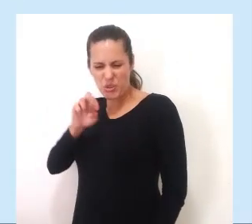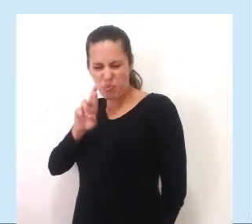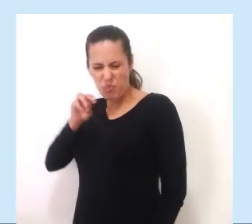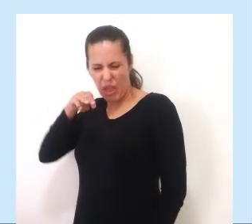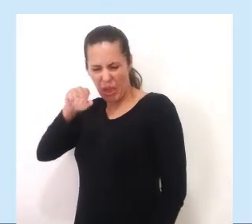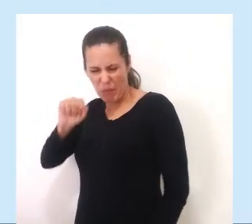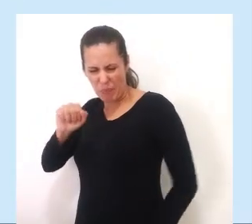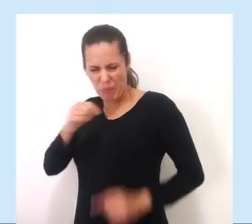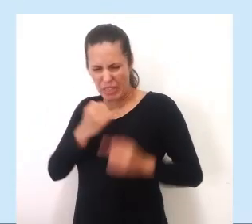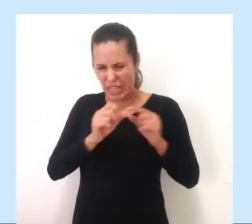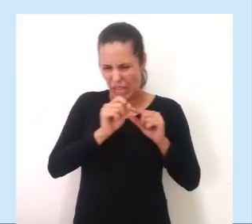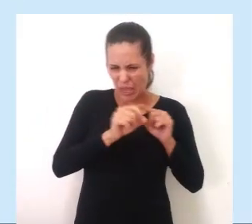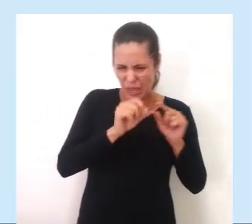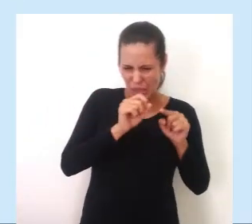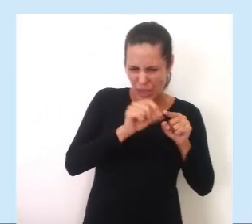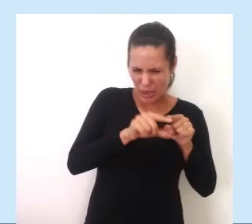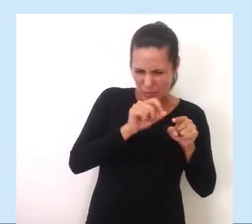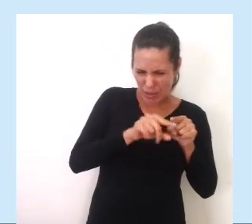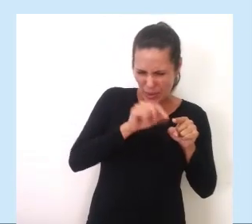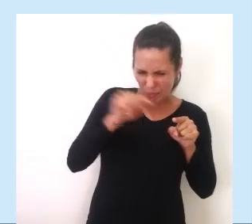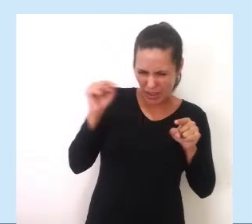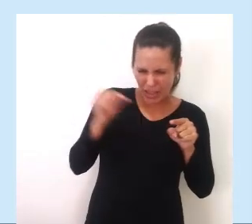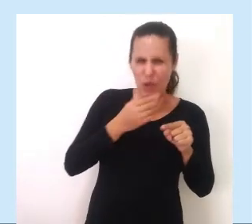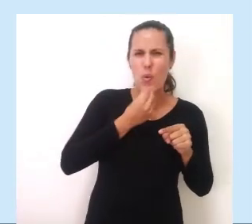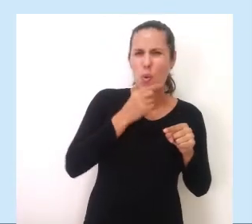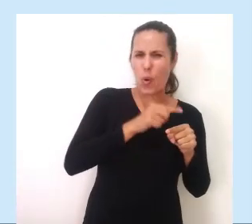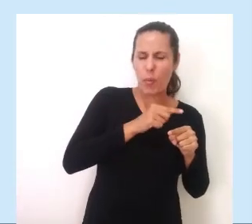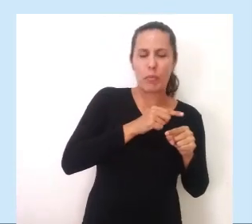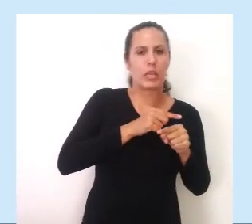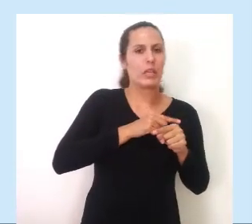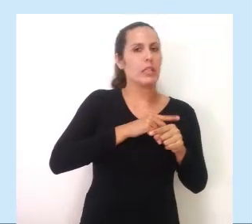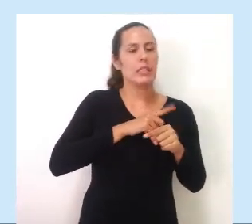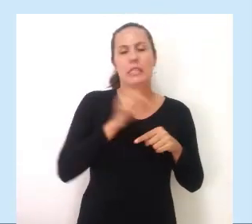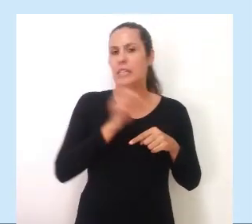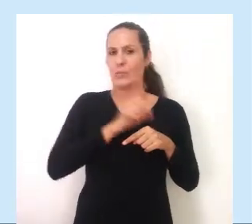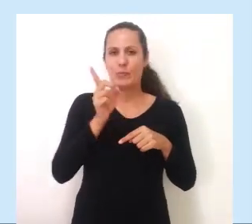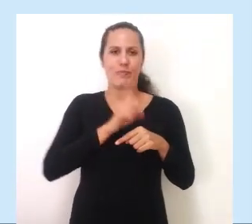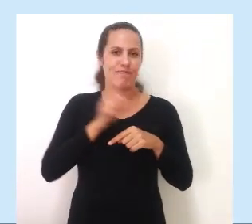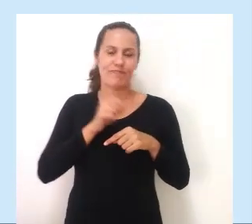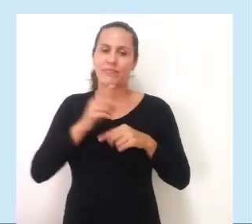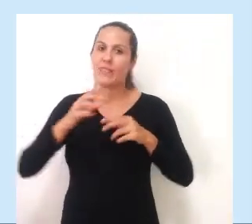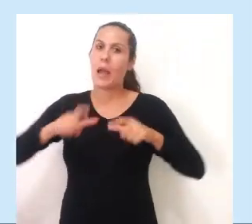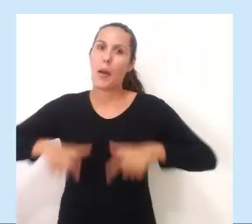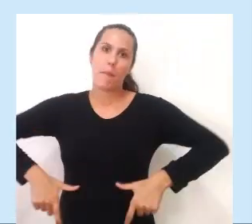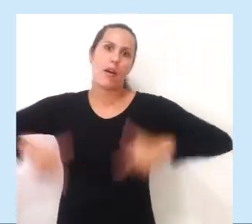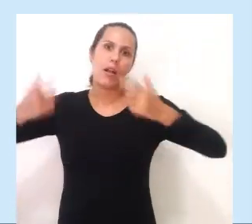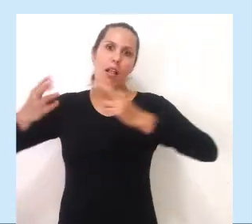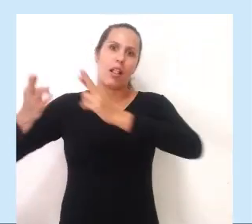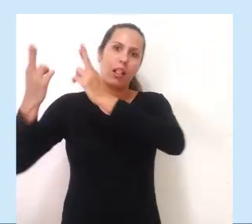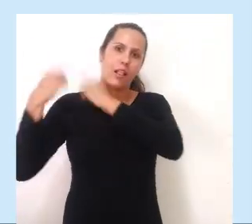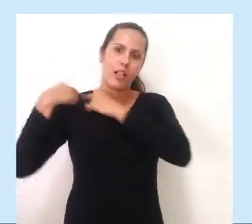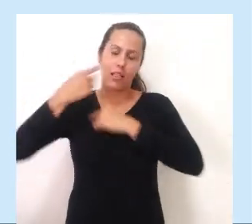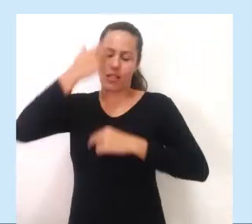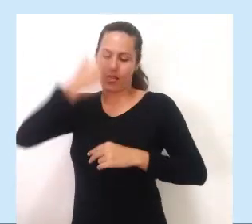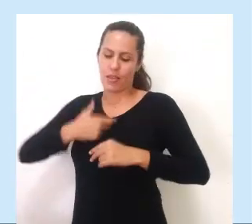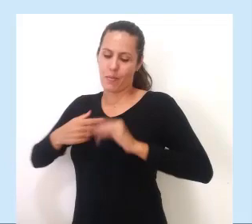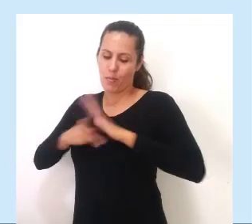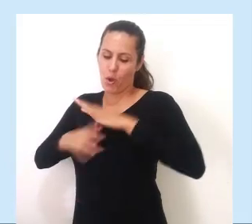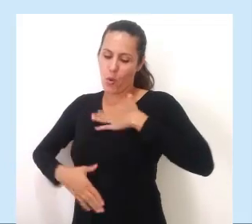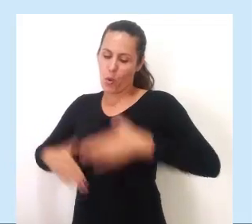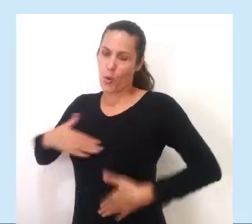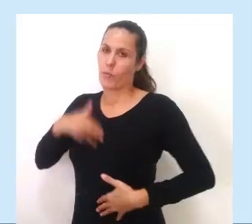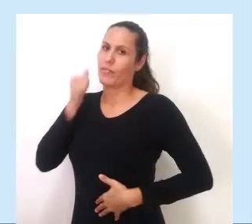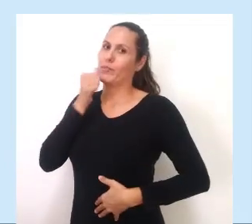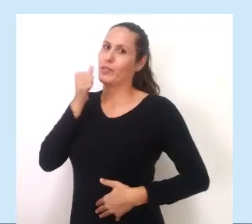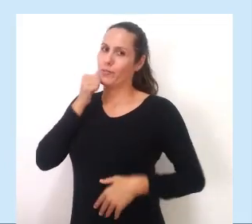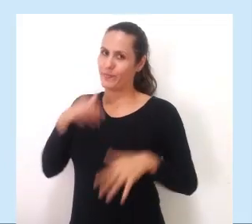Dantas, olha o nome, espermicida, não é um homem não? Não. Às vezes toda a